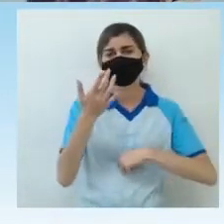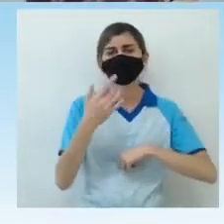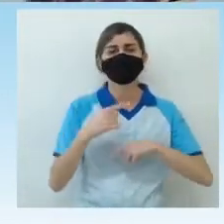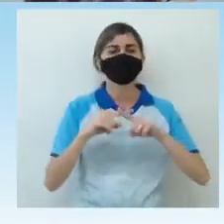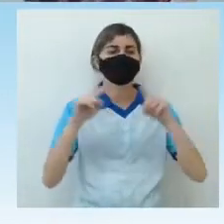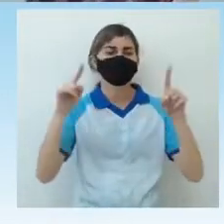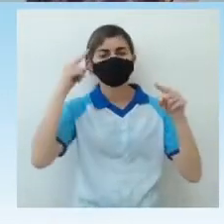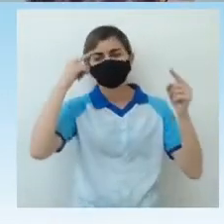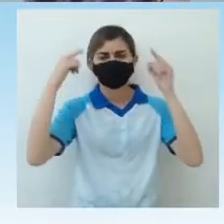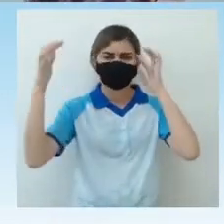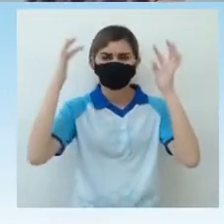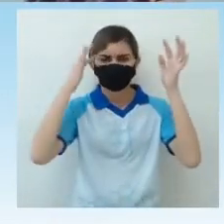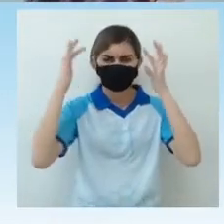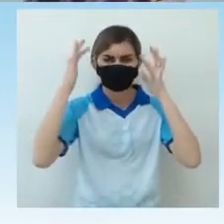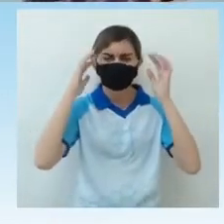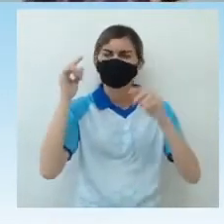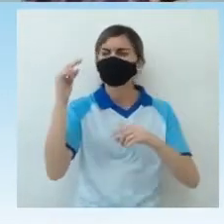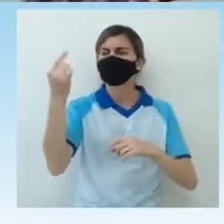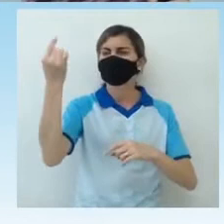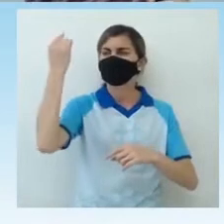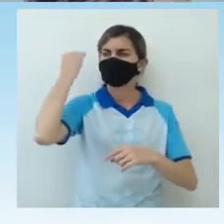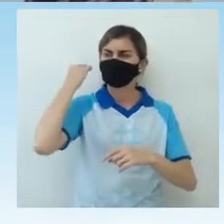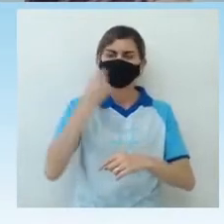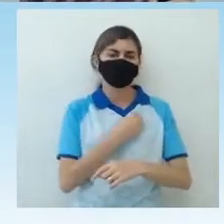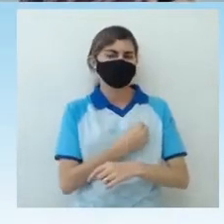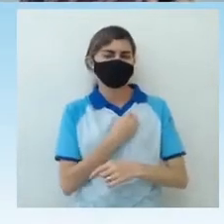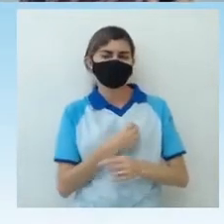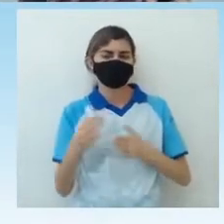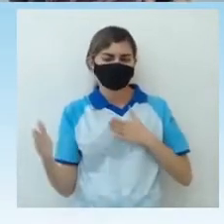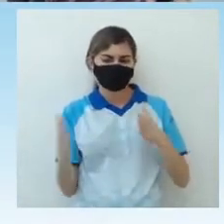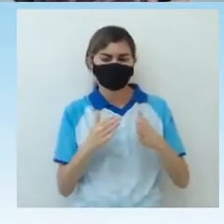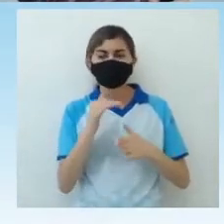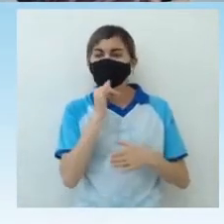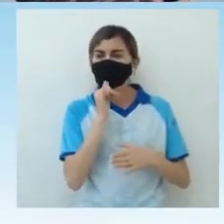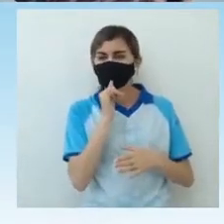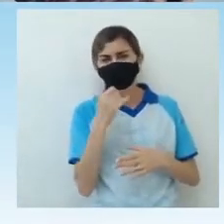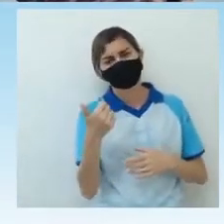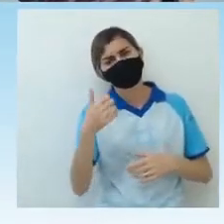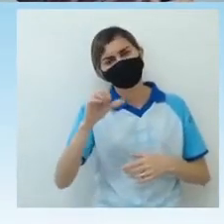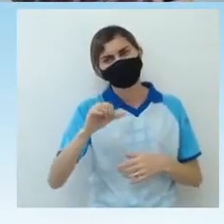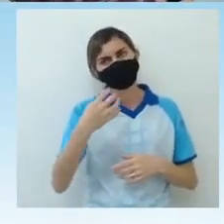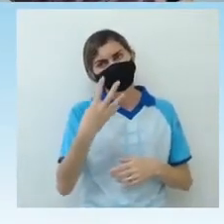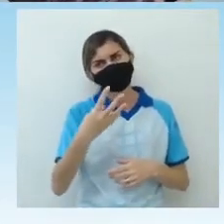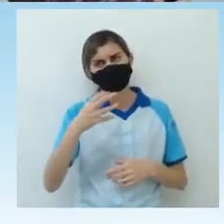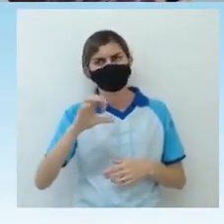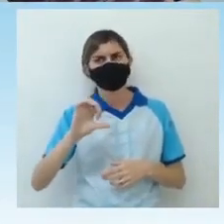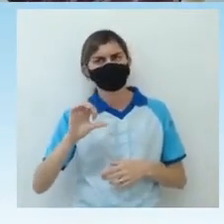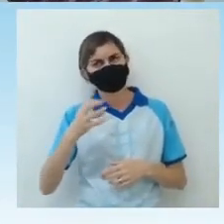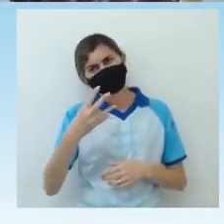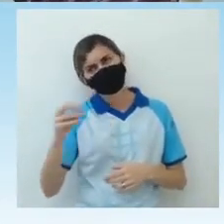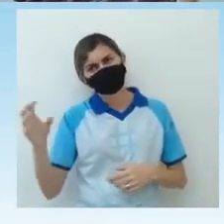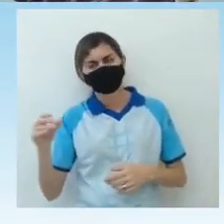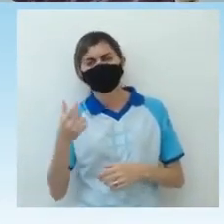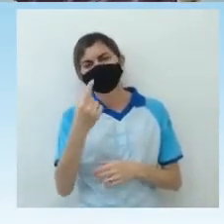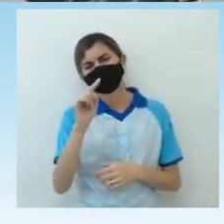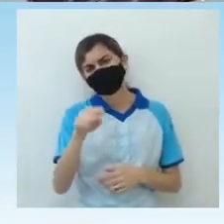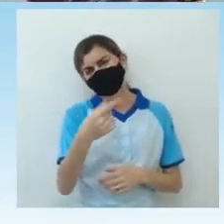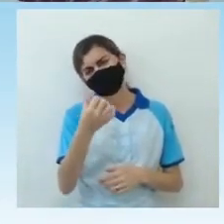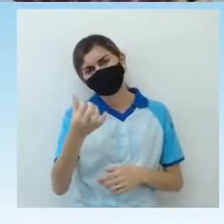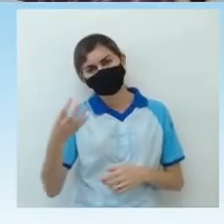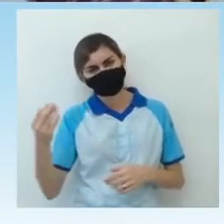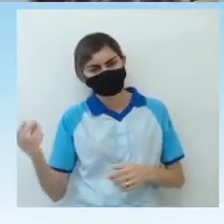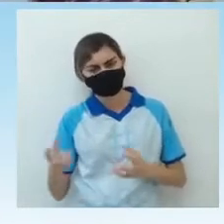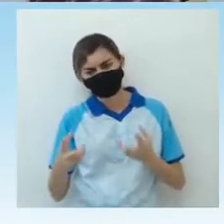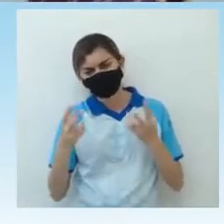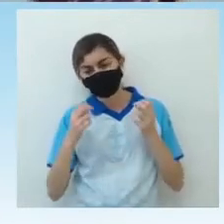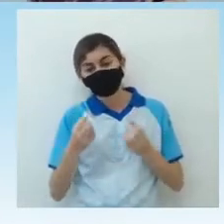se a gente pensar com a cabeça daquelas pessoas que viveram naquele período, por exemplo, entre 1400 e 1600, a gente percebe